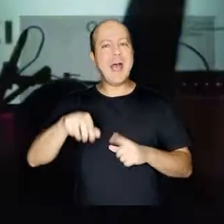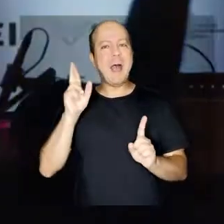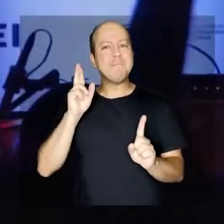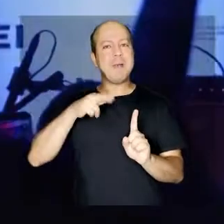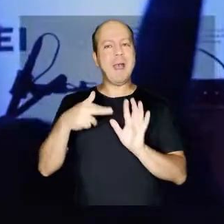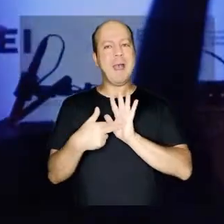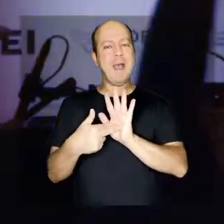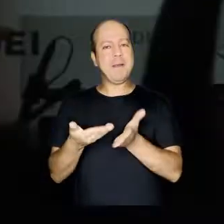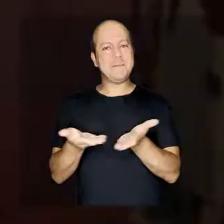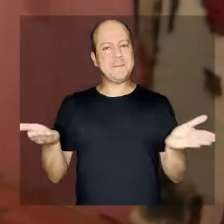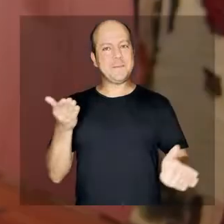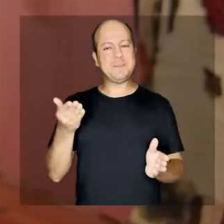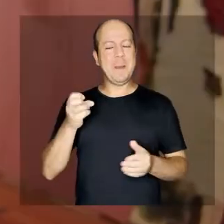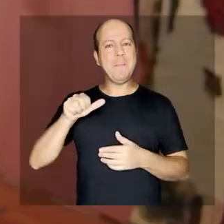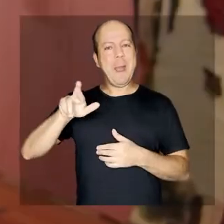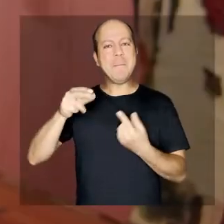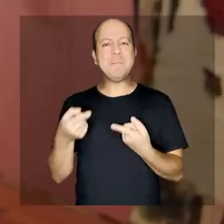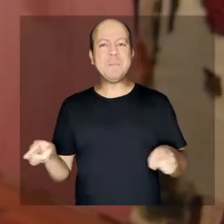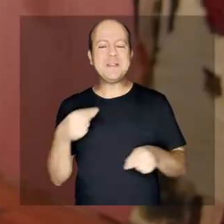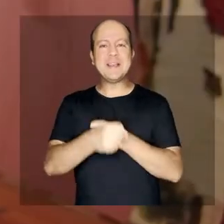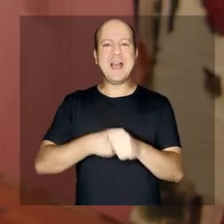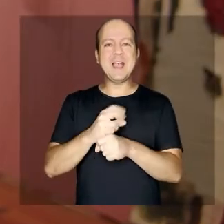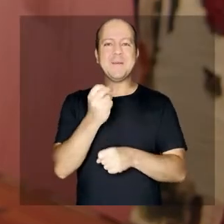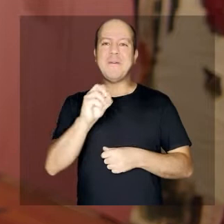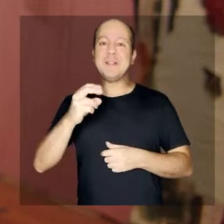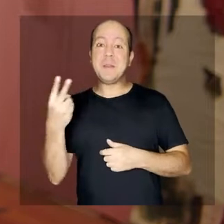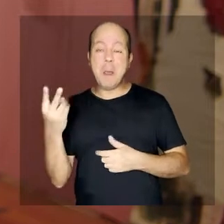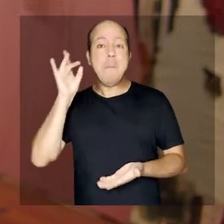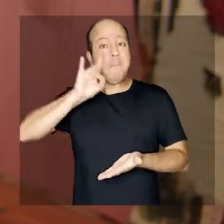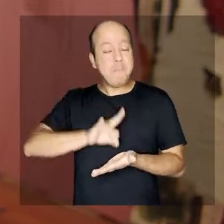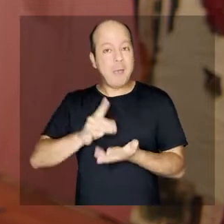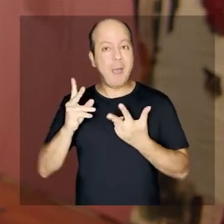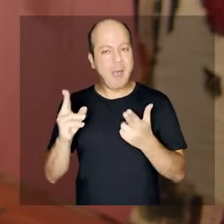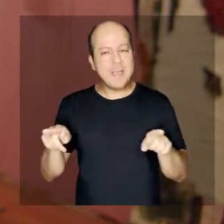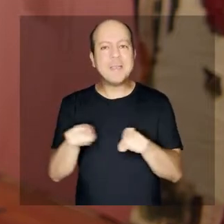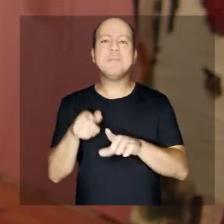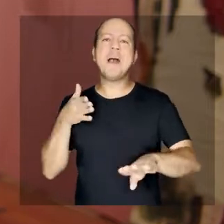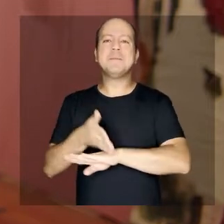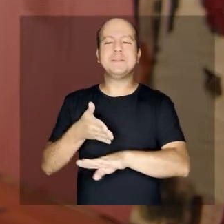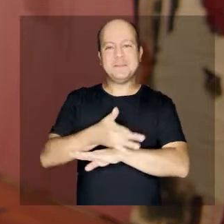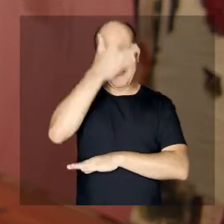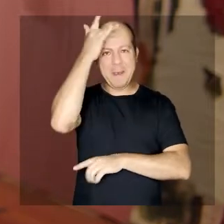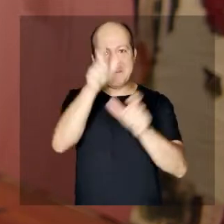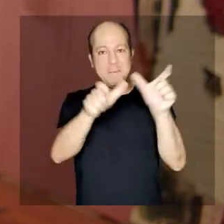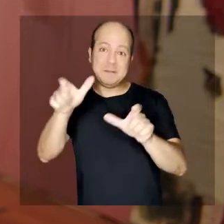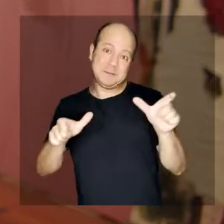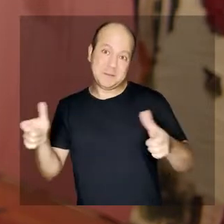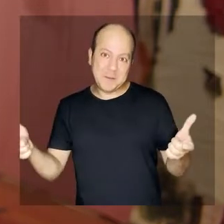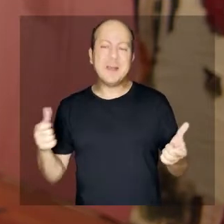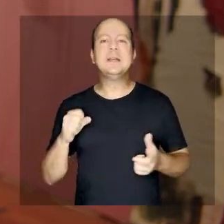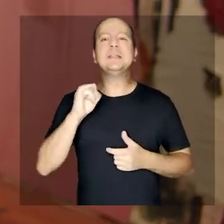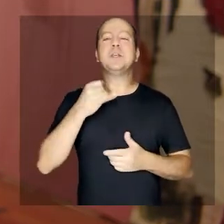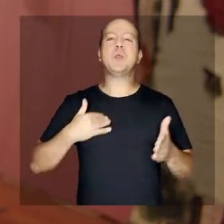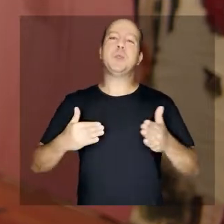garantir essa representatividade no mar de música de 2022 e ao mesmo tempo também garantia a participação das pessoas